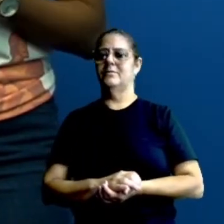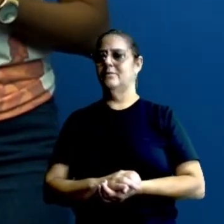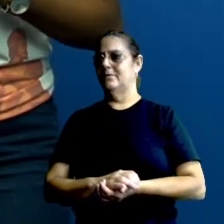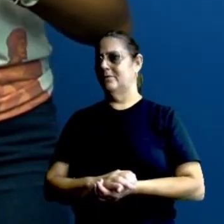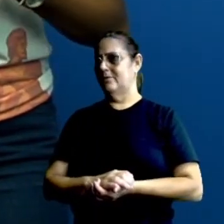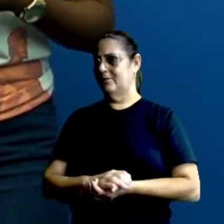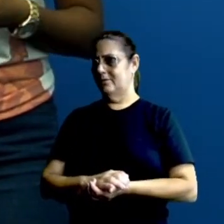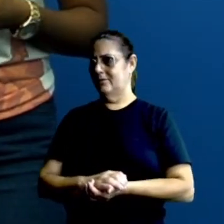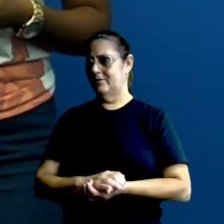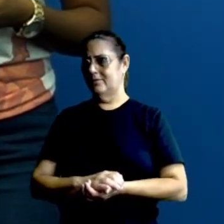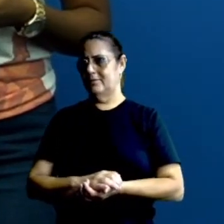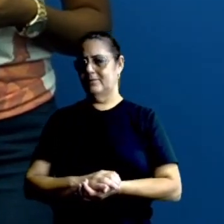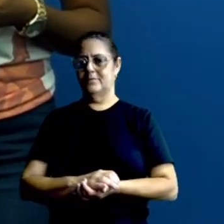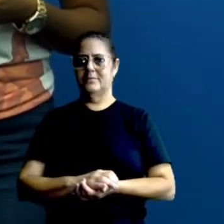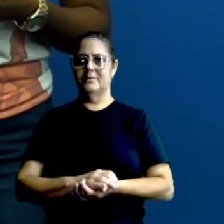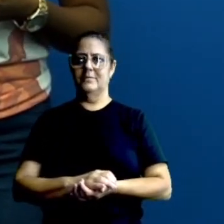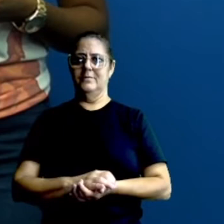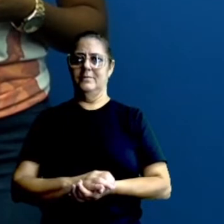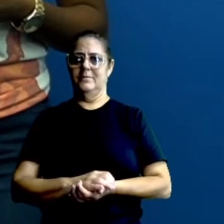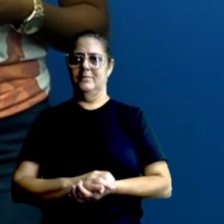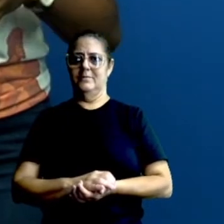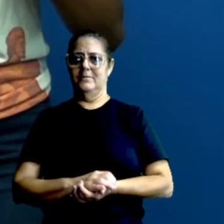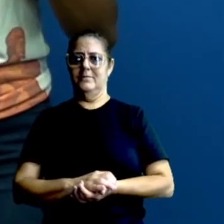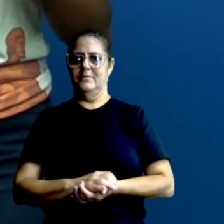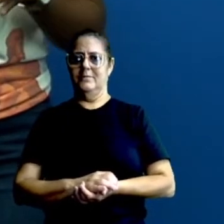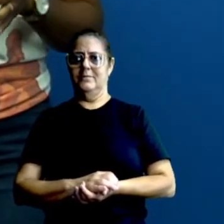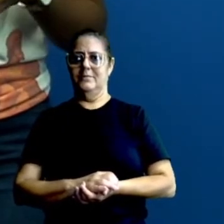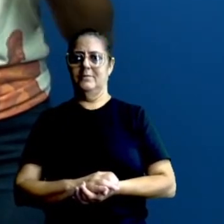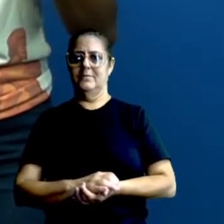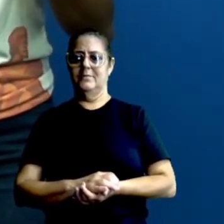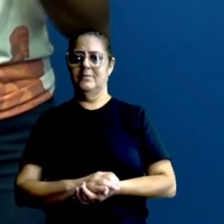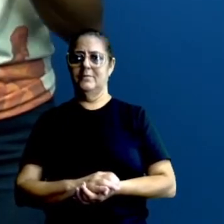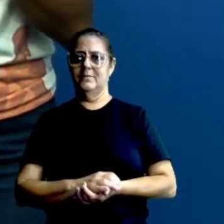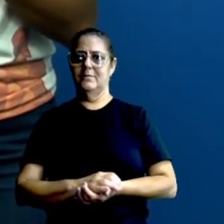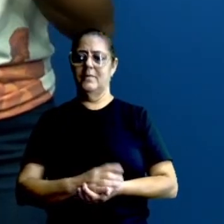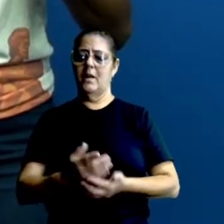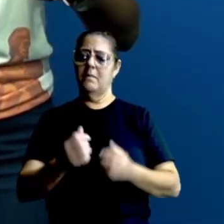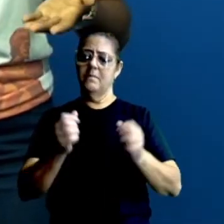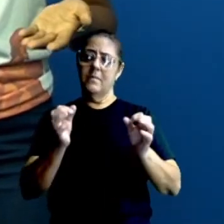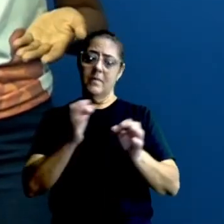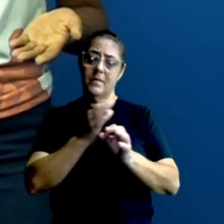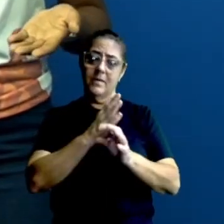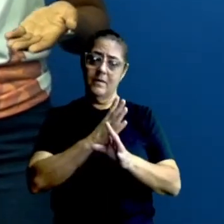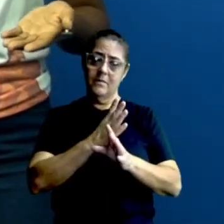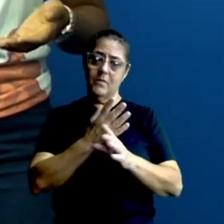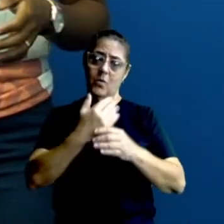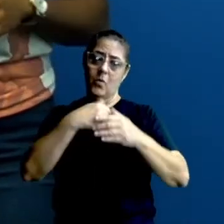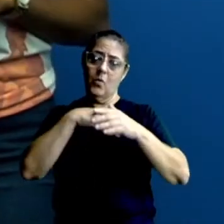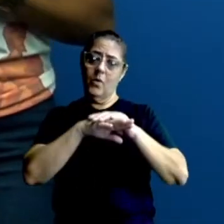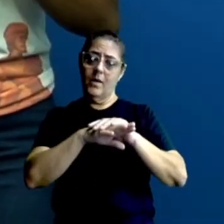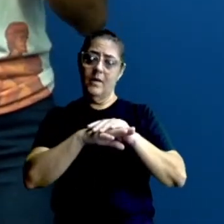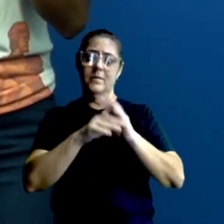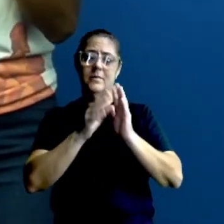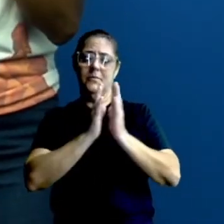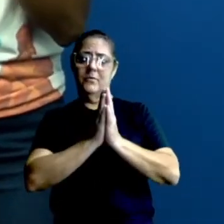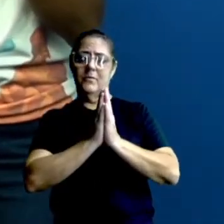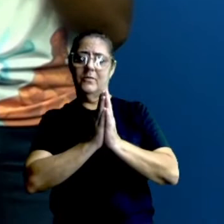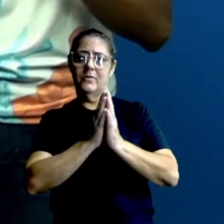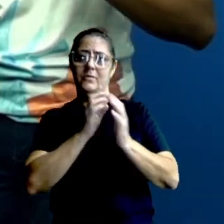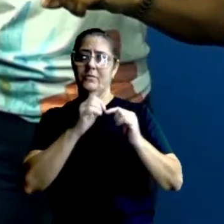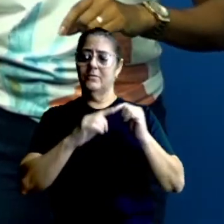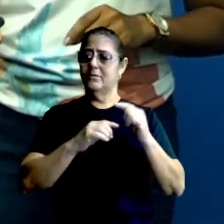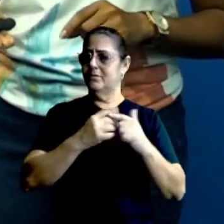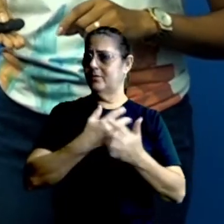things away, please. Correto? Peguem ou guardem suas coisas, por favor.